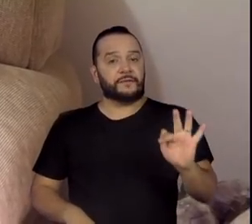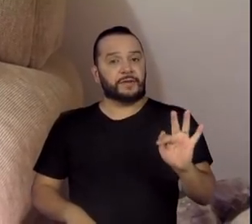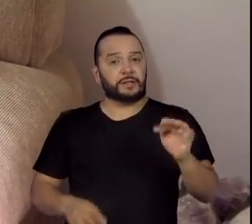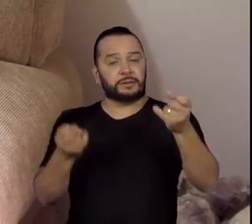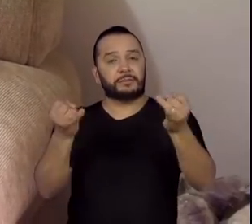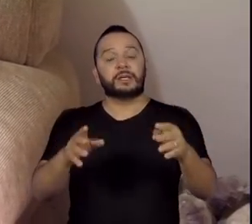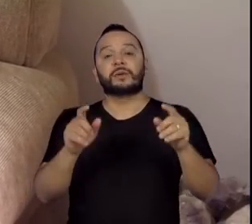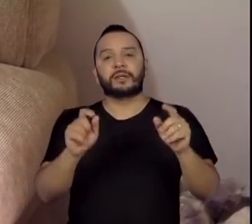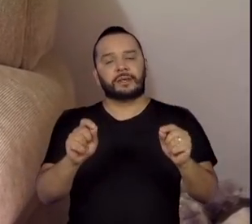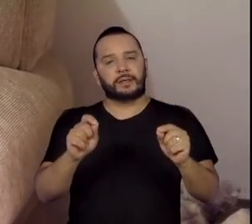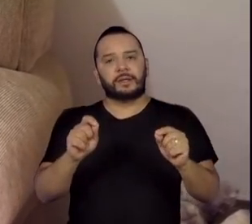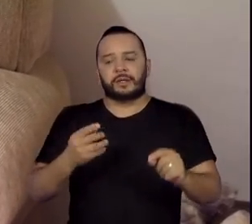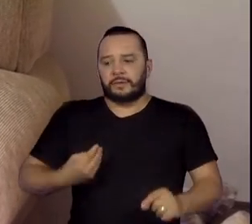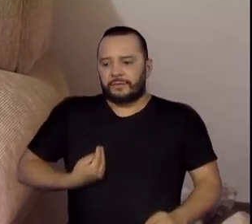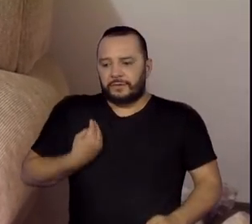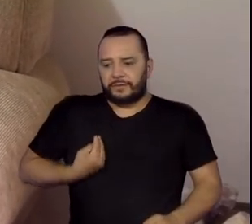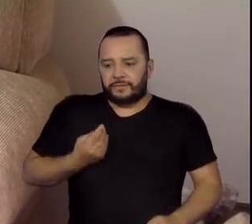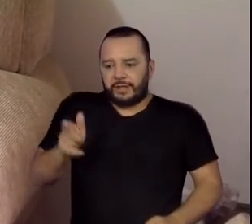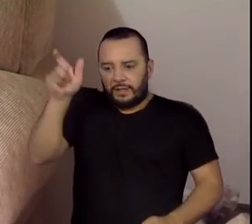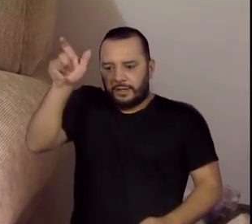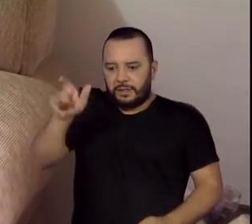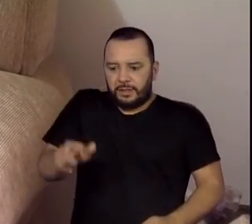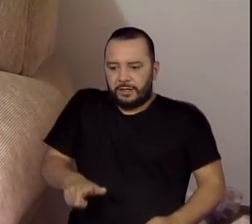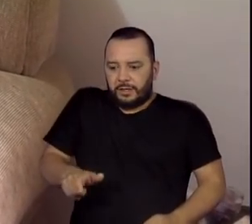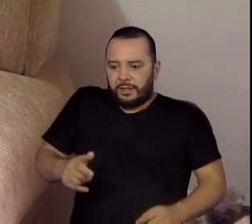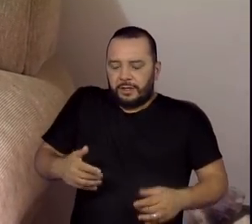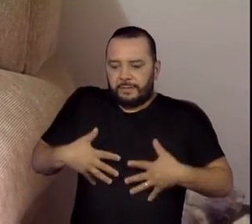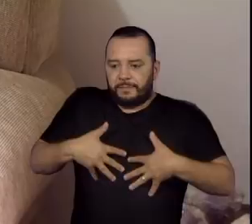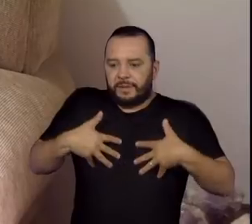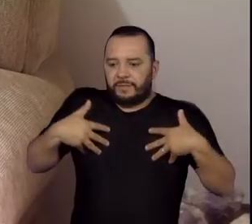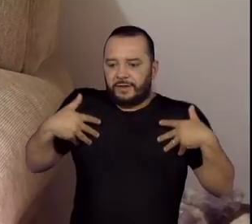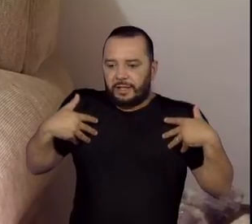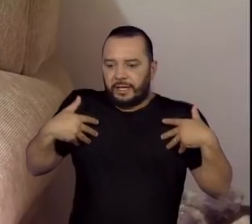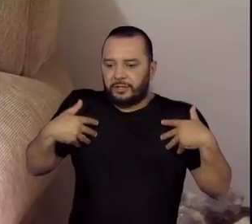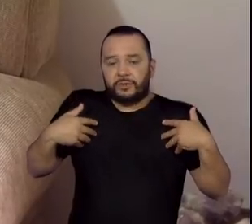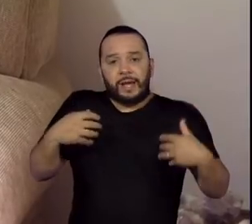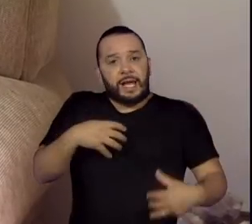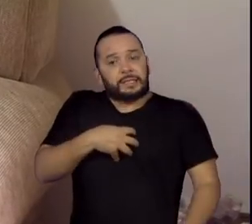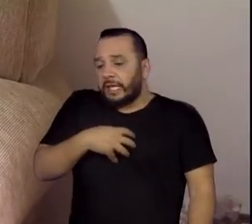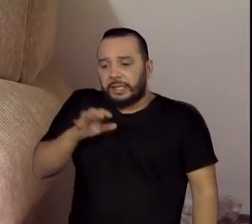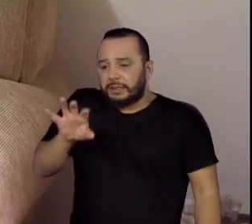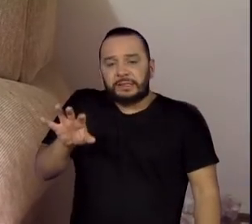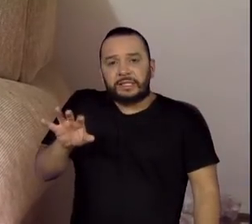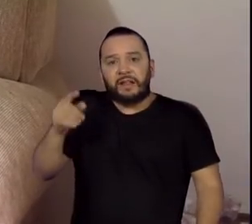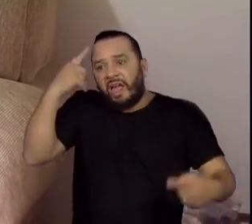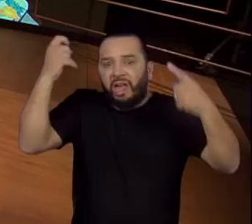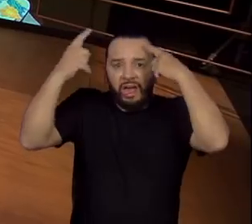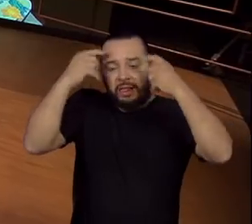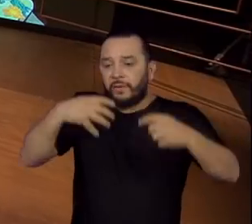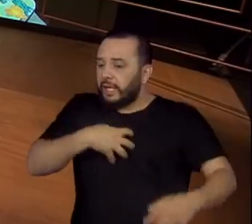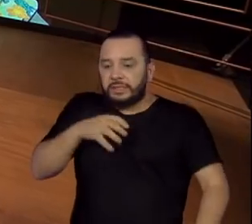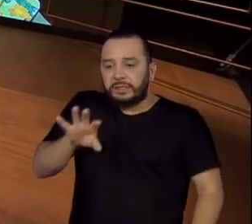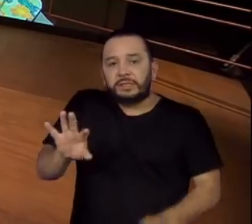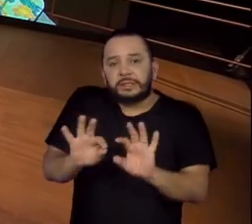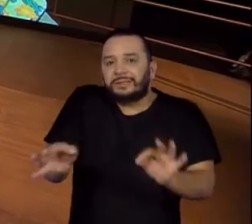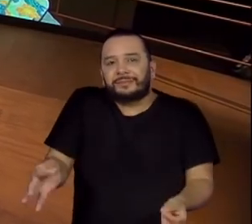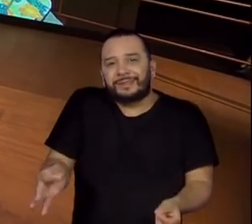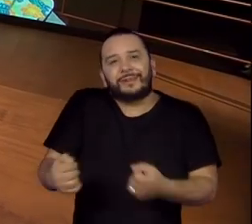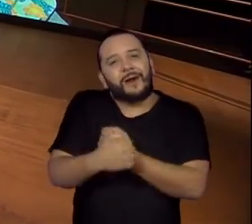uma existência é ser quem você é. Um abraço, querido.